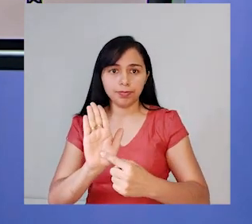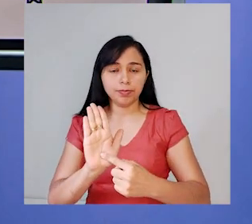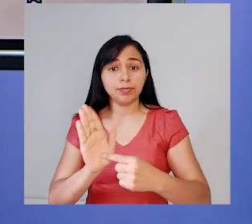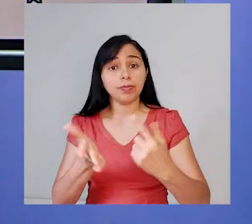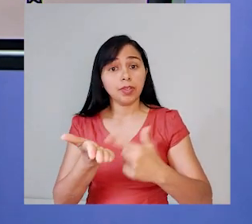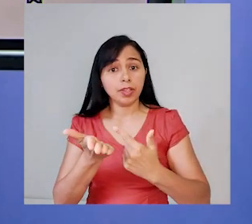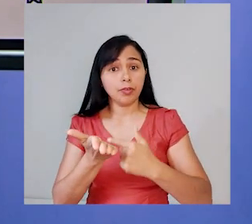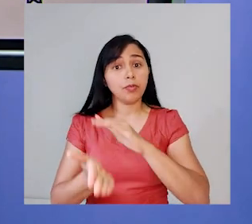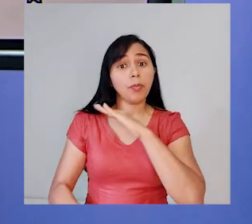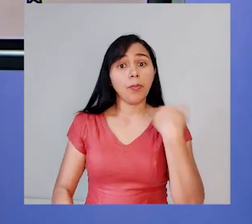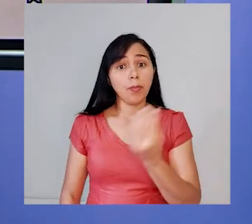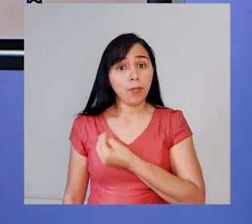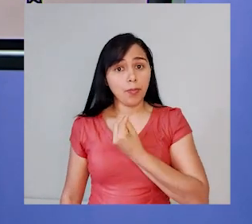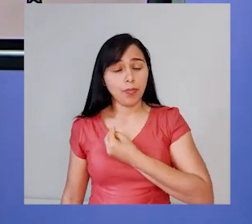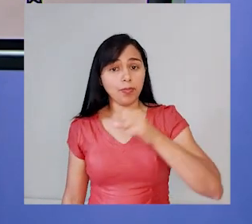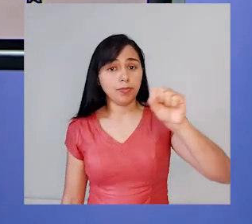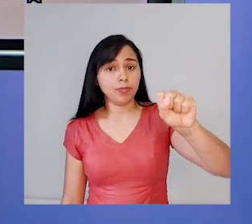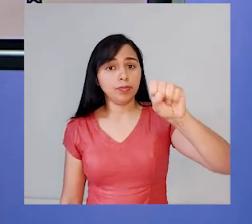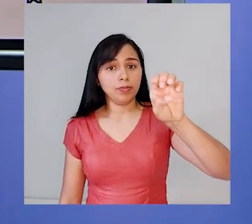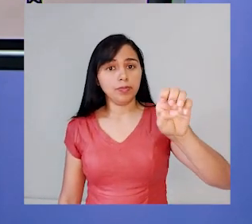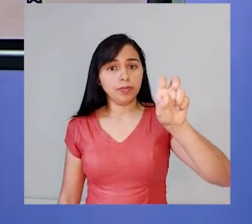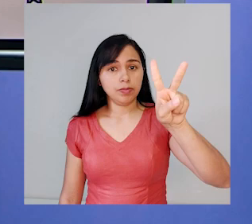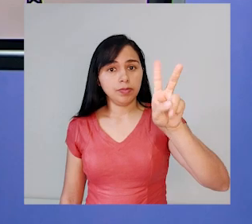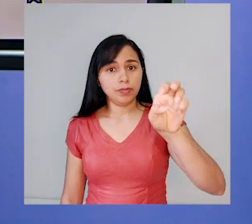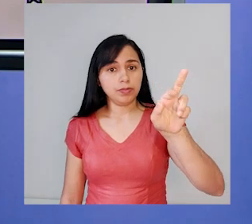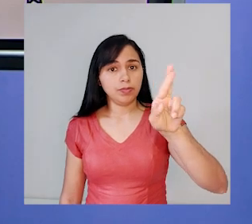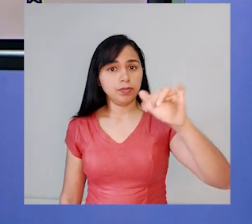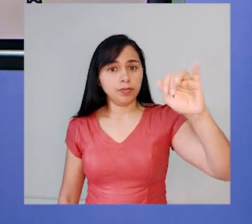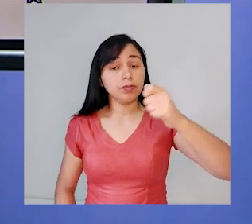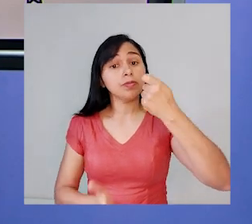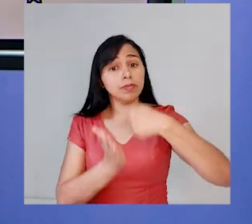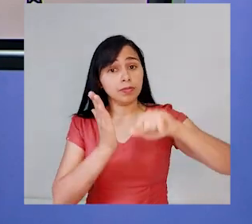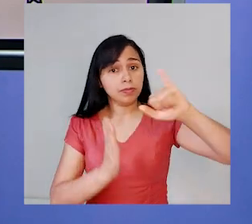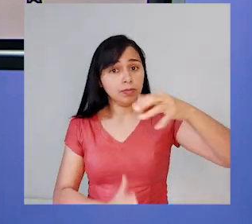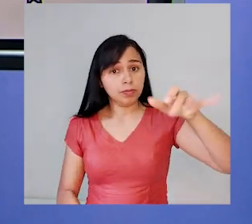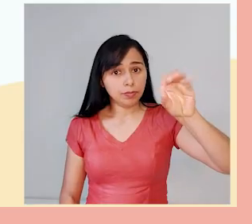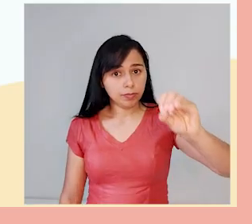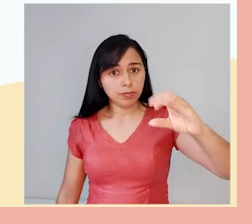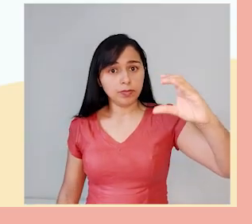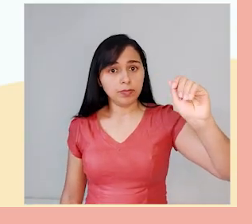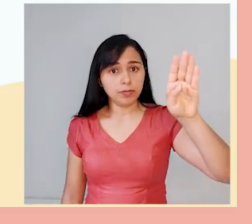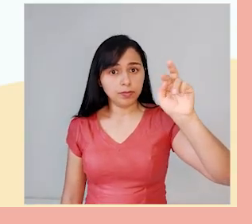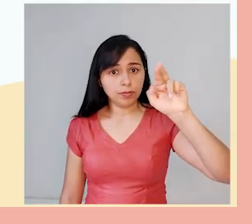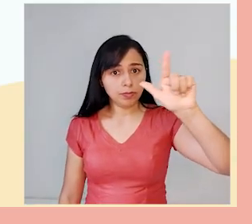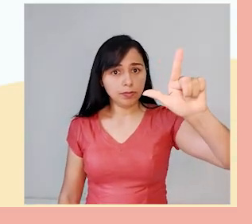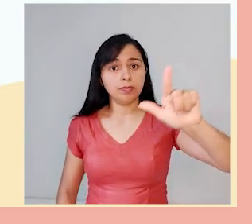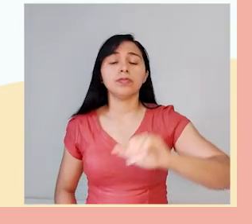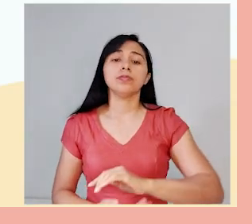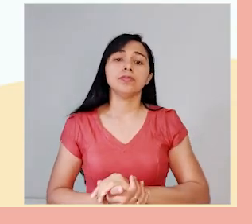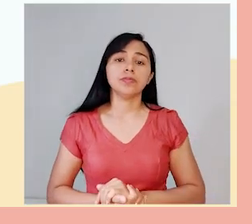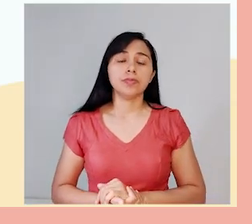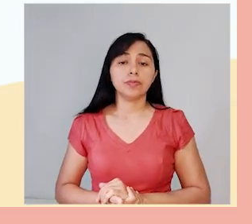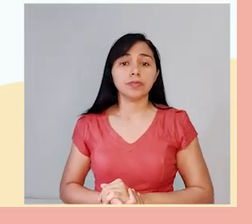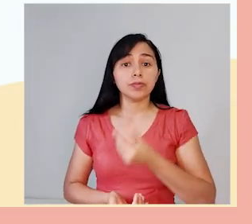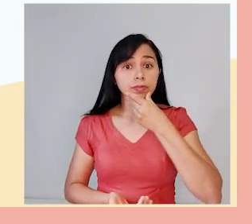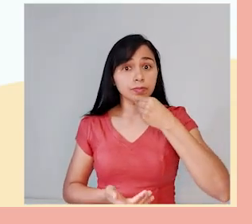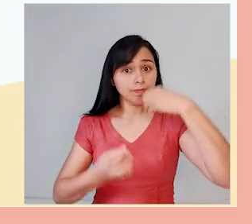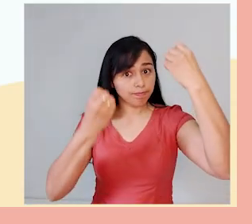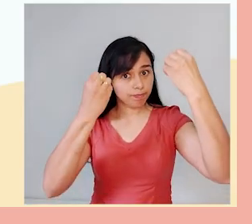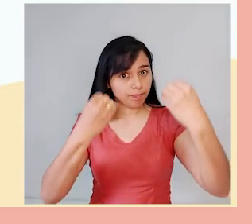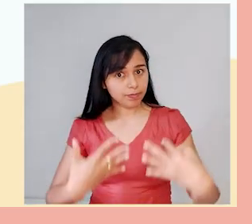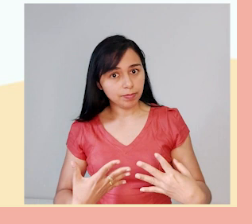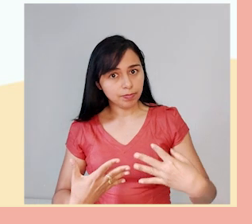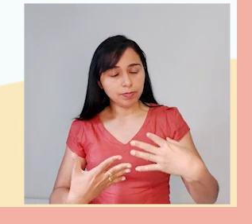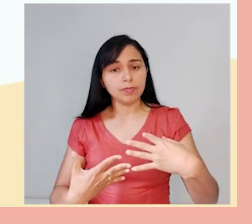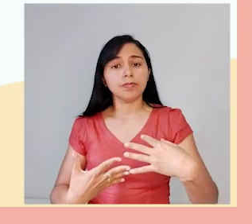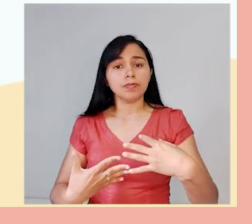Vida Severina, de João Cabral de Melo Neto, que diz o seguinte: o retirante explica ao leitor quem é